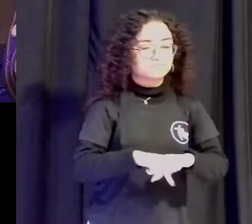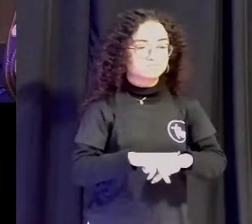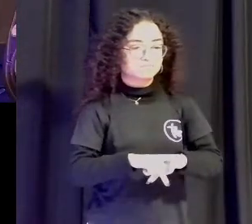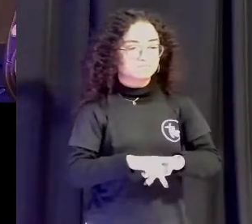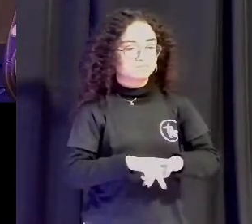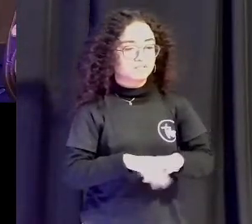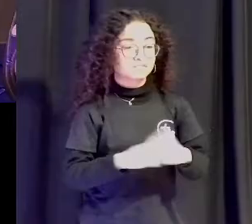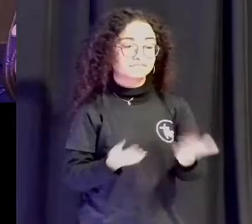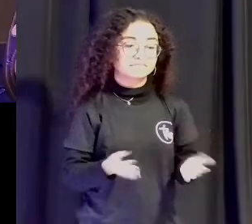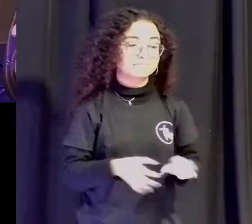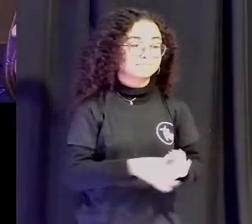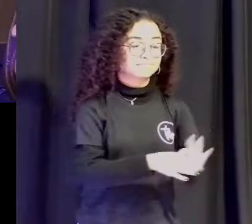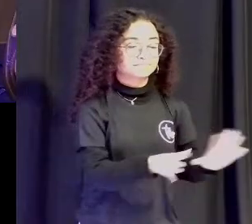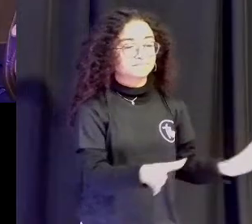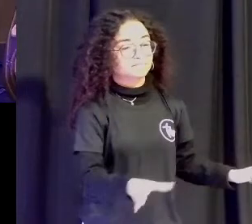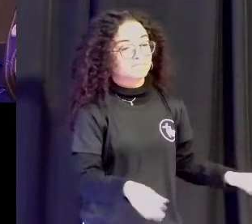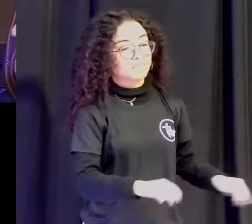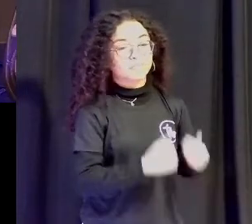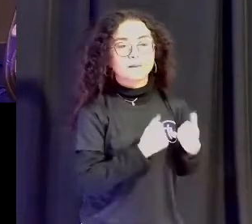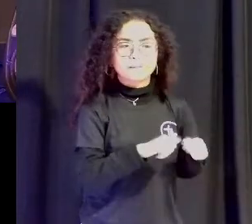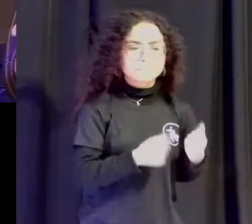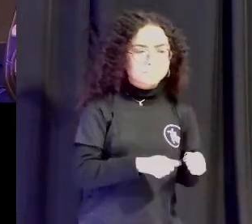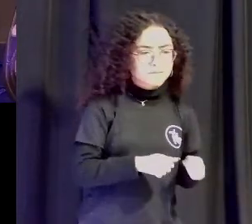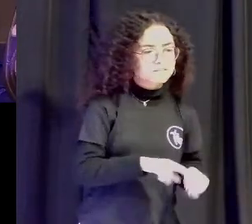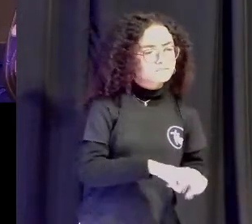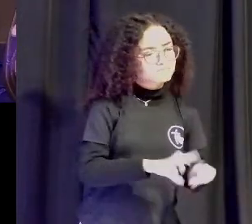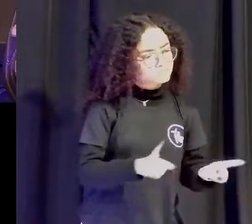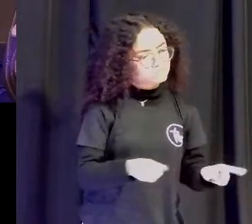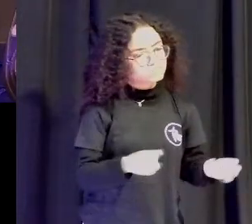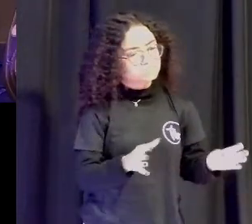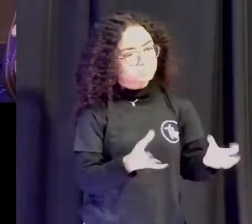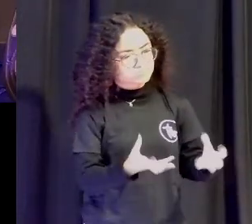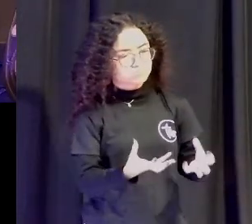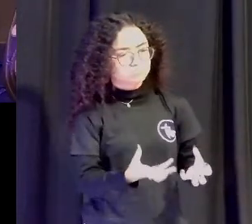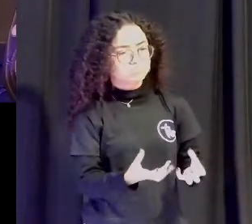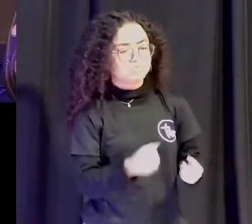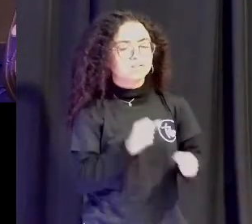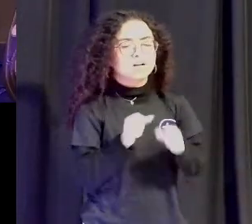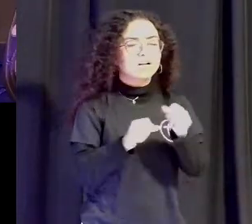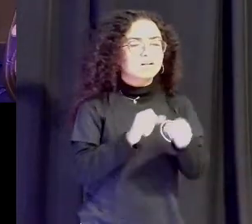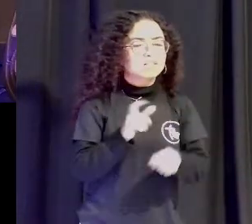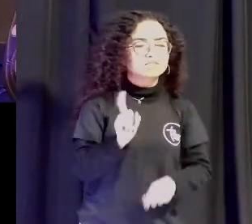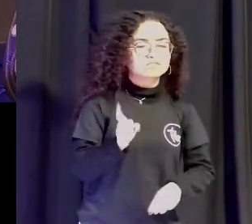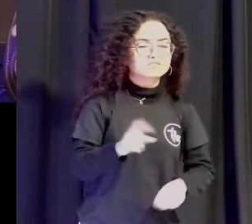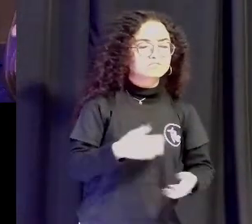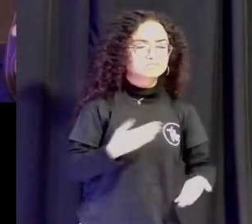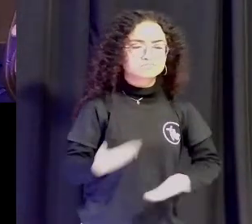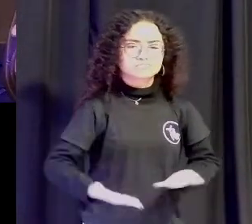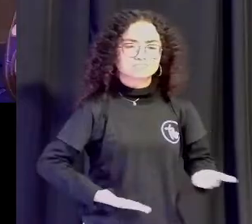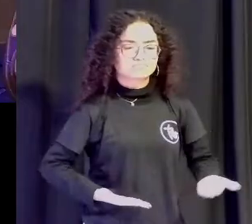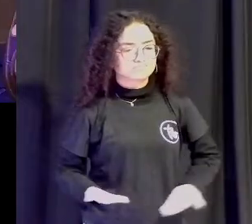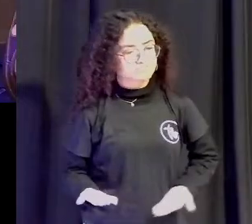liberá-los, mas eles querem adverti-los a não compartilhar.